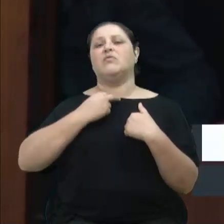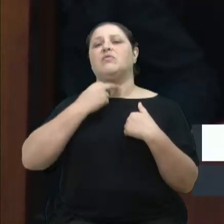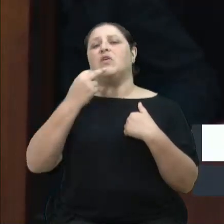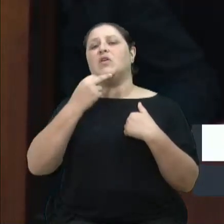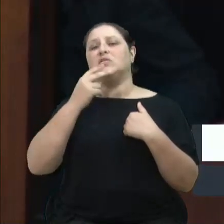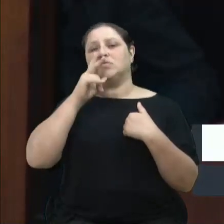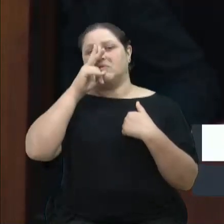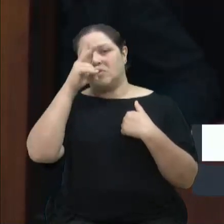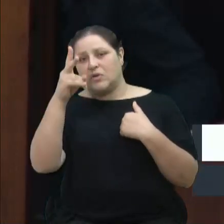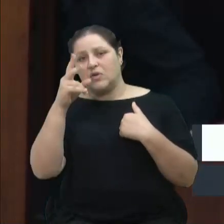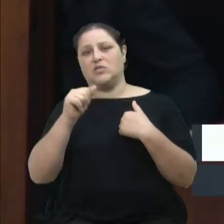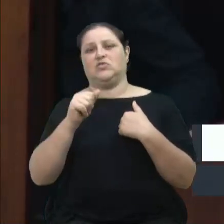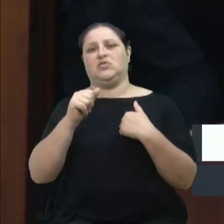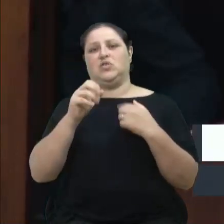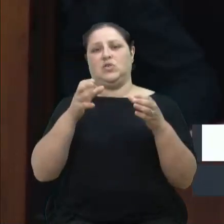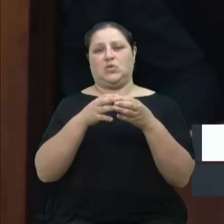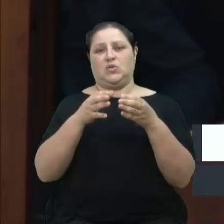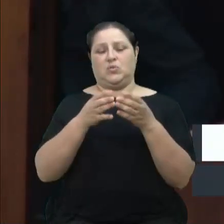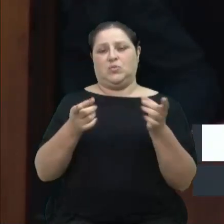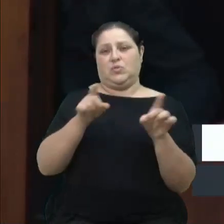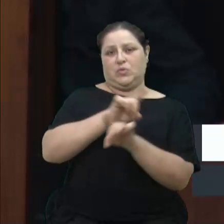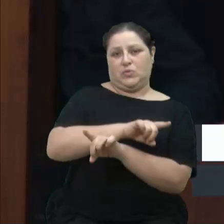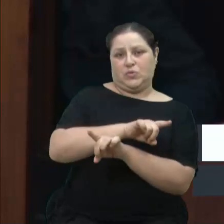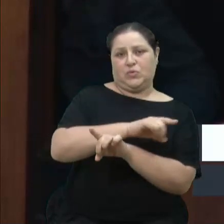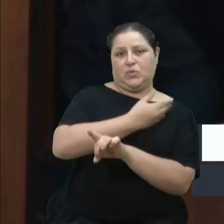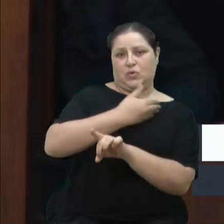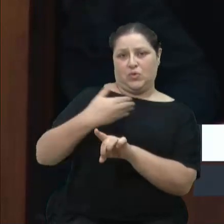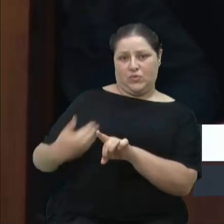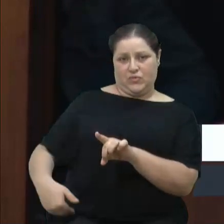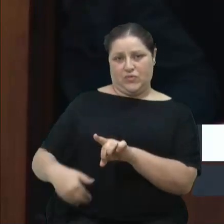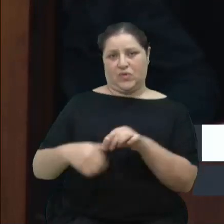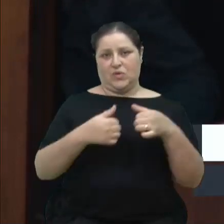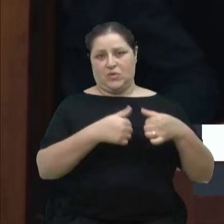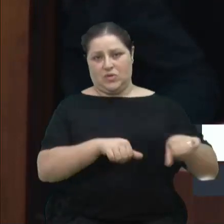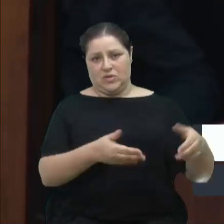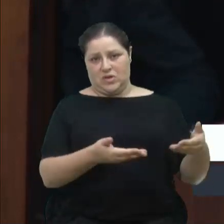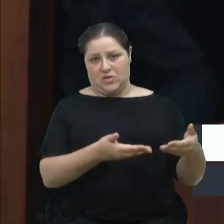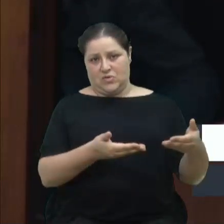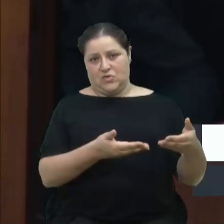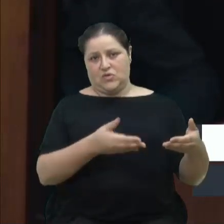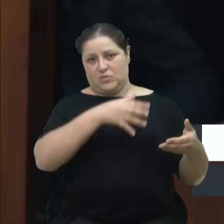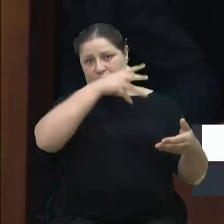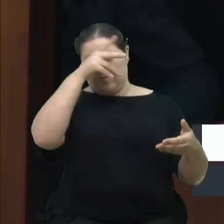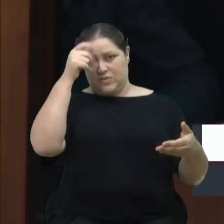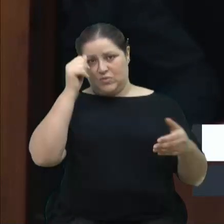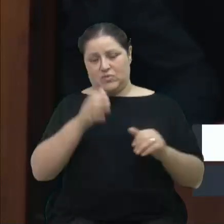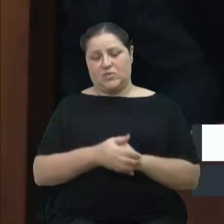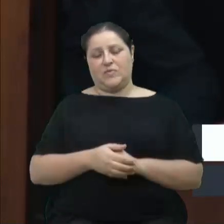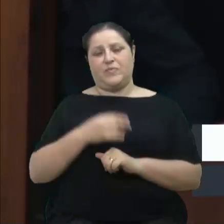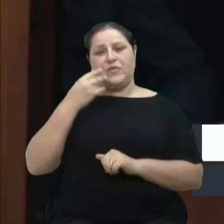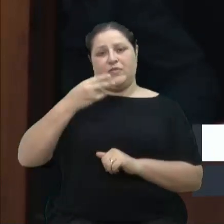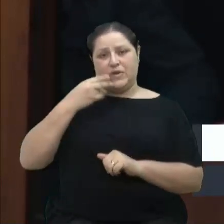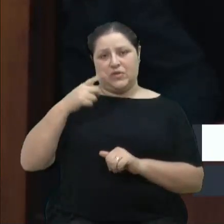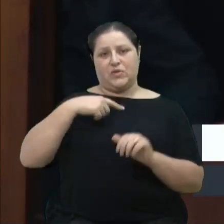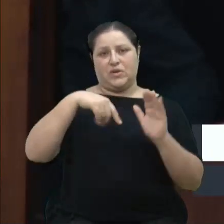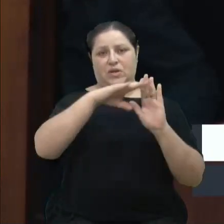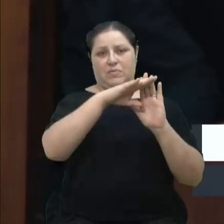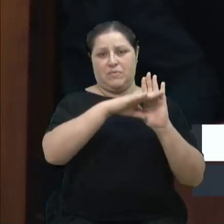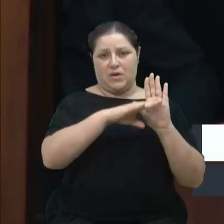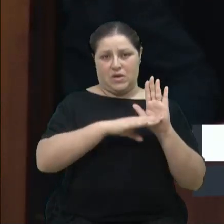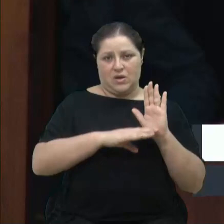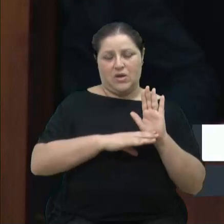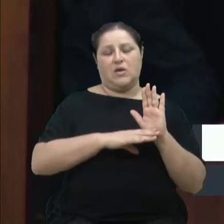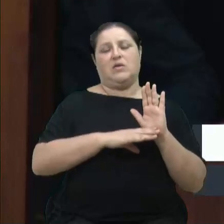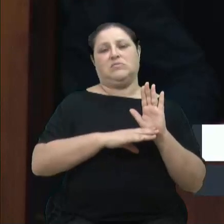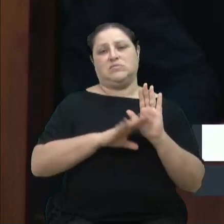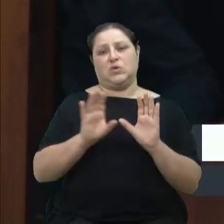um vereador de oposição ao governo que está posto, um vereador com pautas que são questionadas